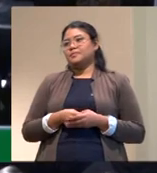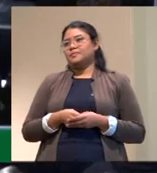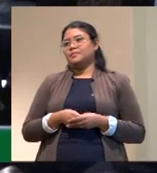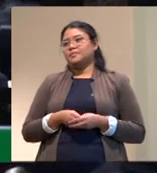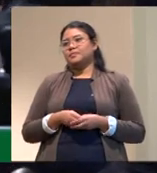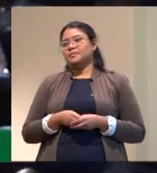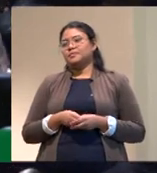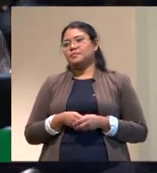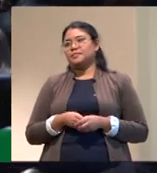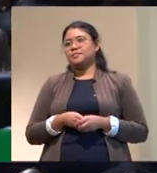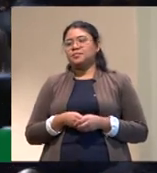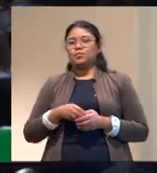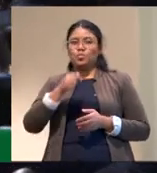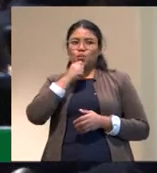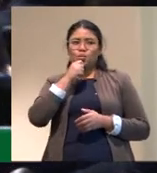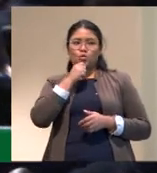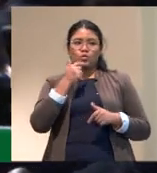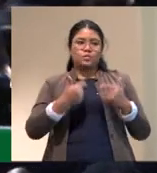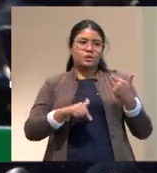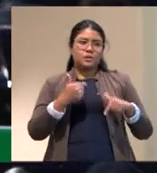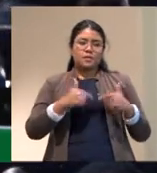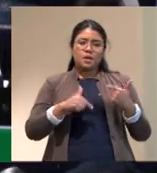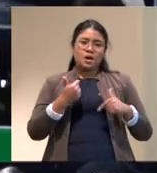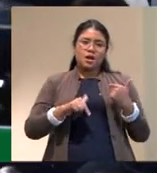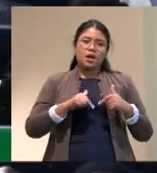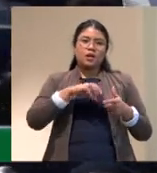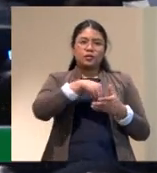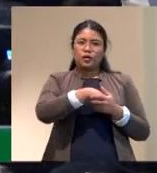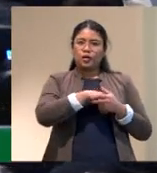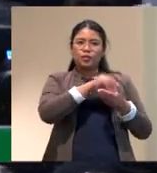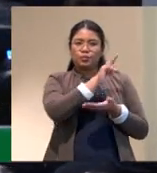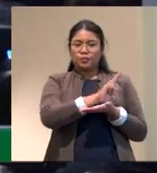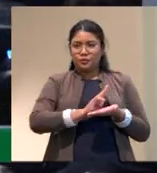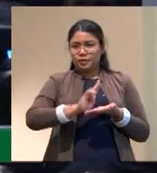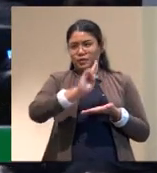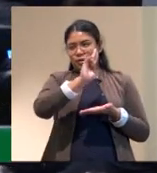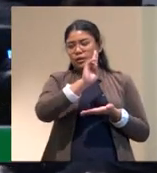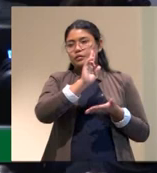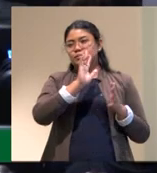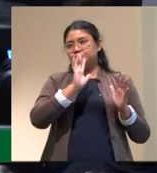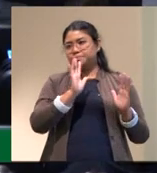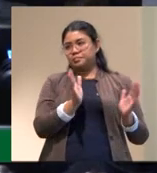trabalhando efetivamente na universidade, nem mesmo nas formações,